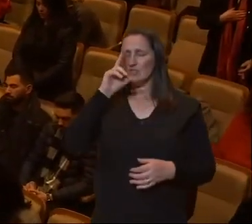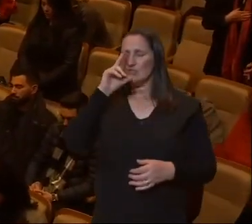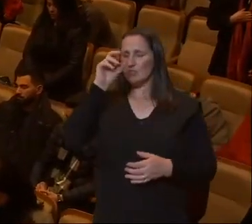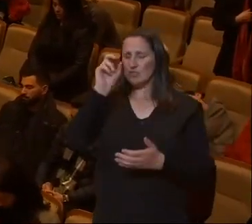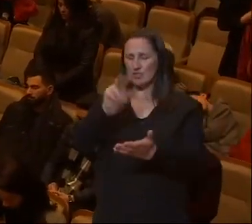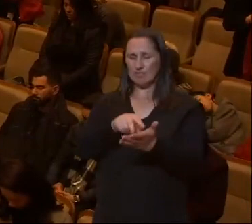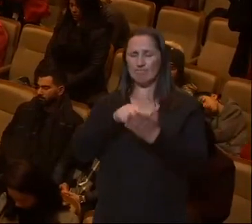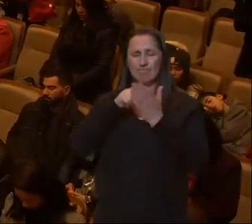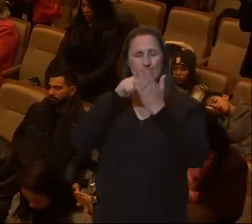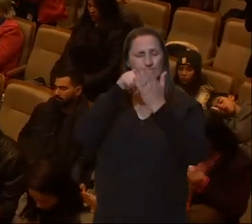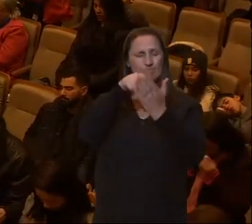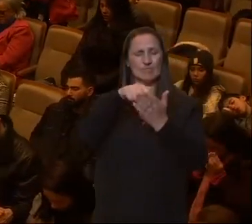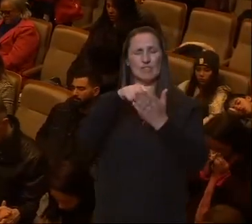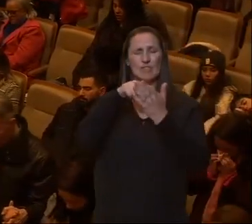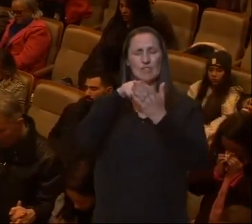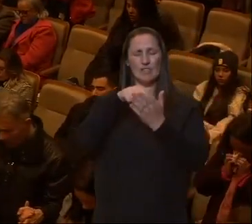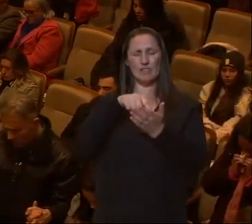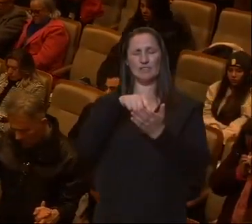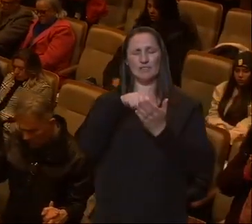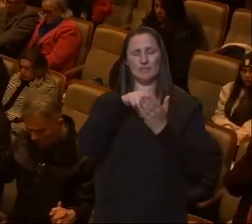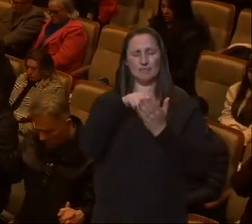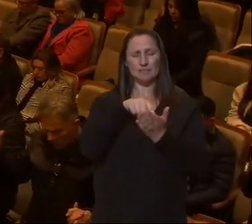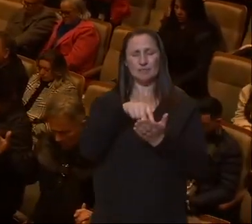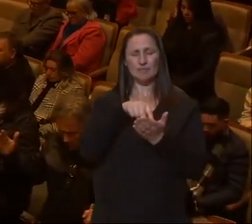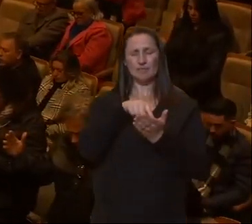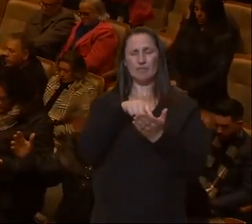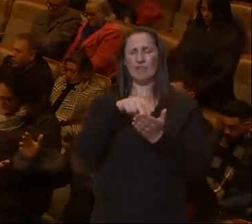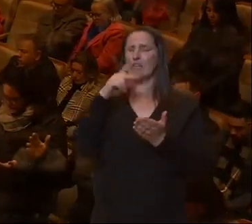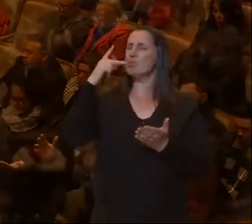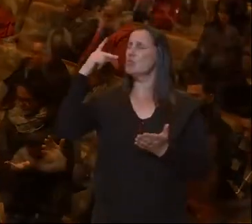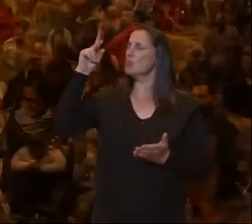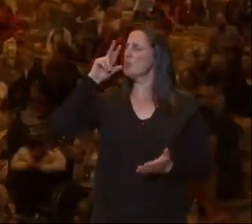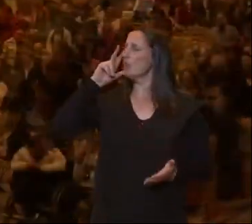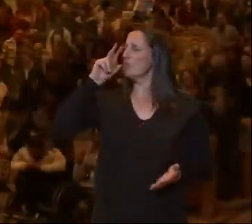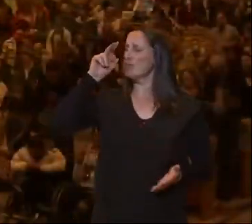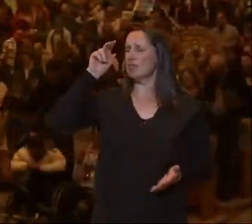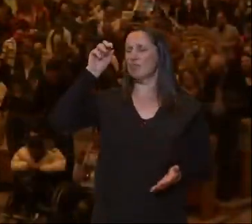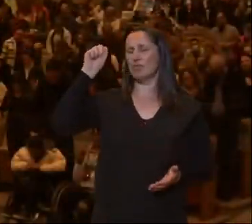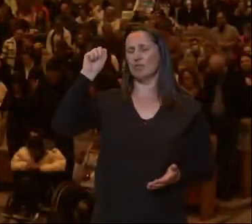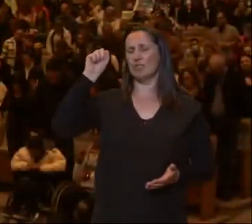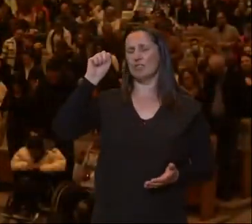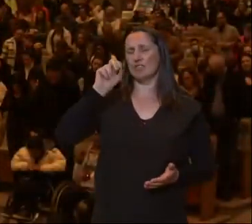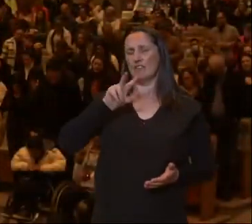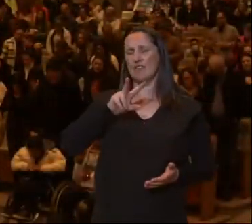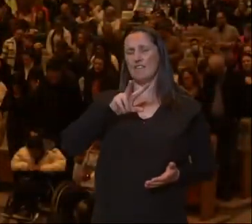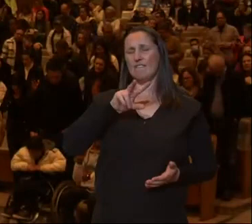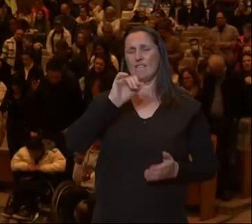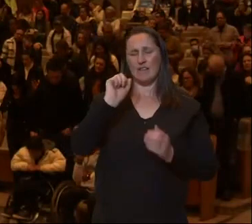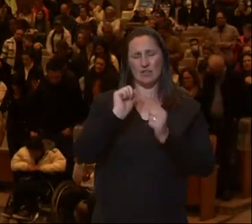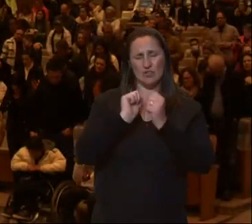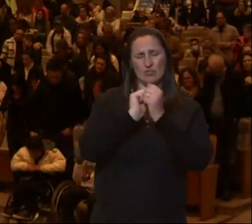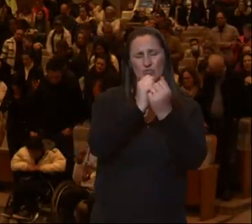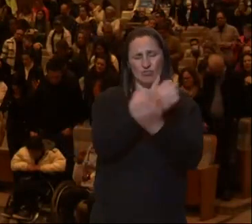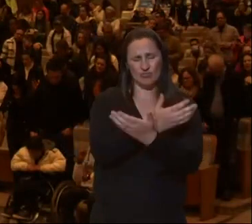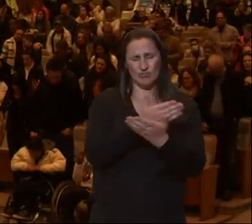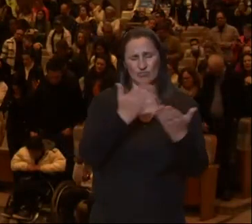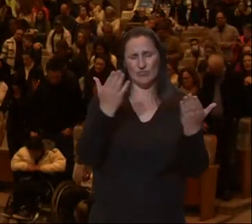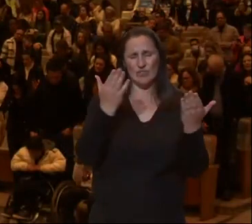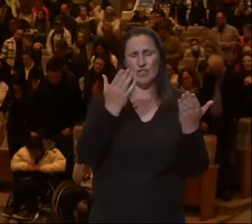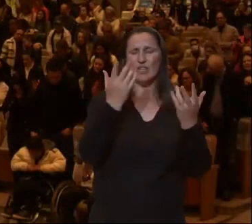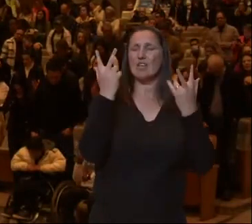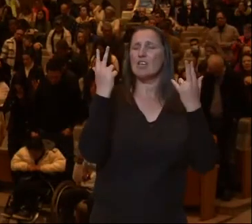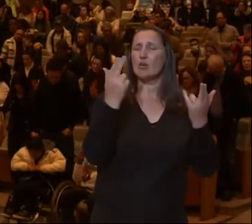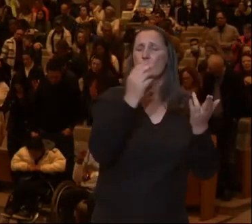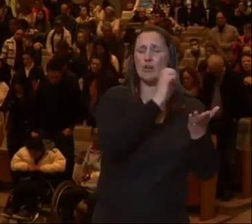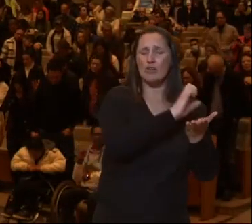a força de Deus os ponha de pé, que a força de Deus os faça ir adiante. Assim como Elias